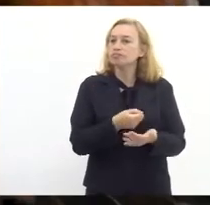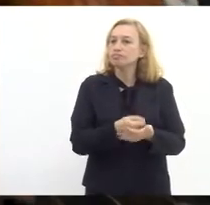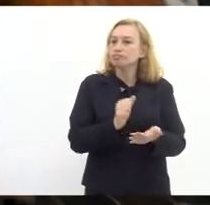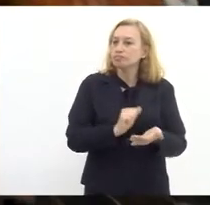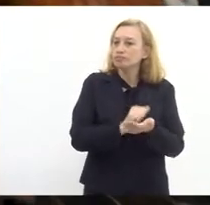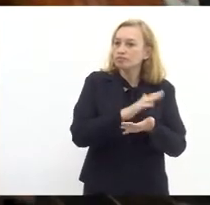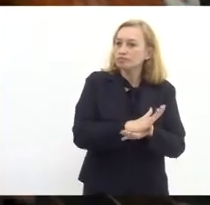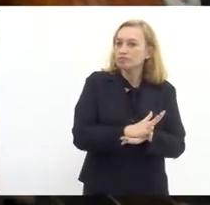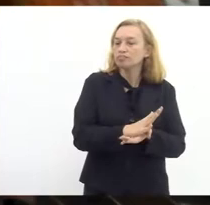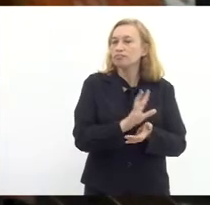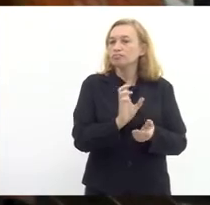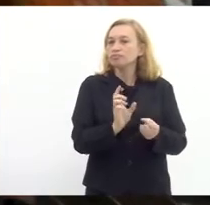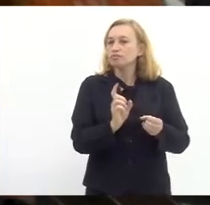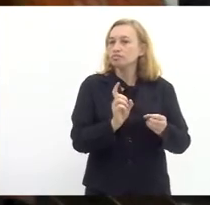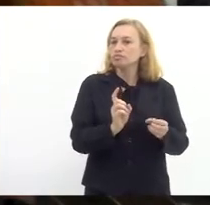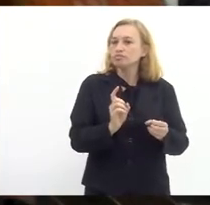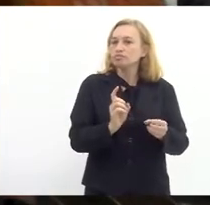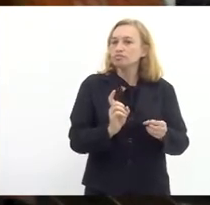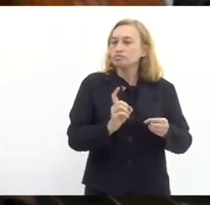relação ao convênio.